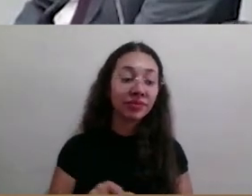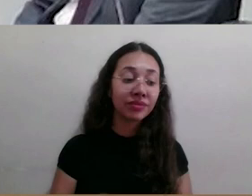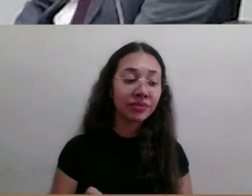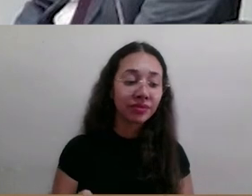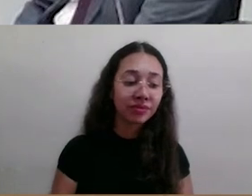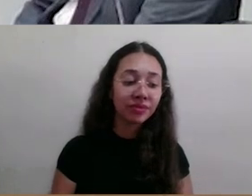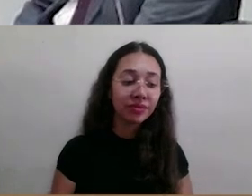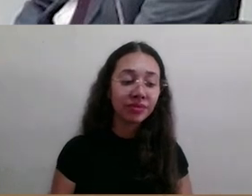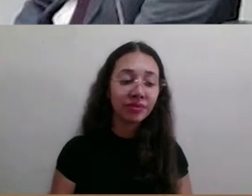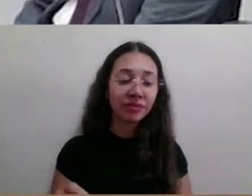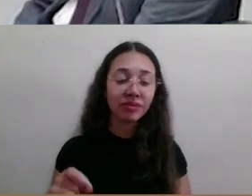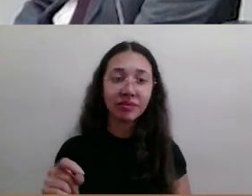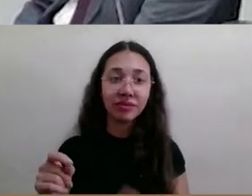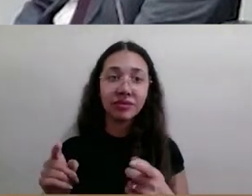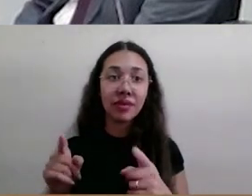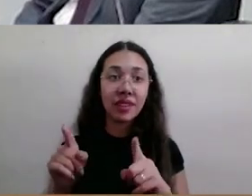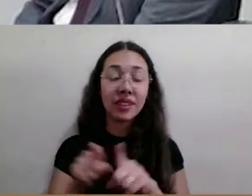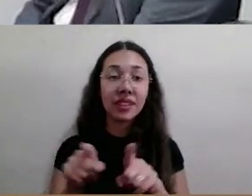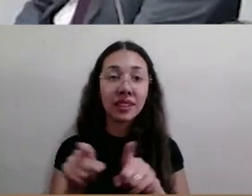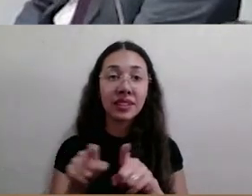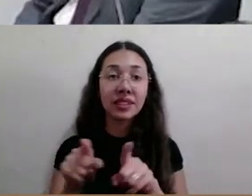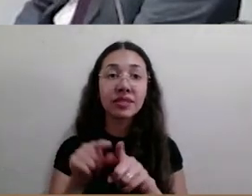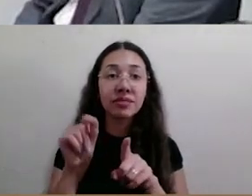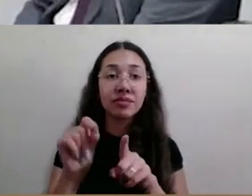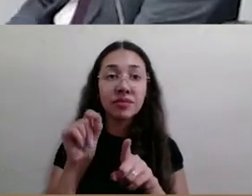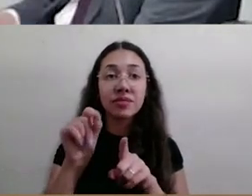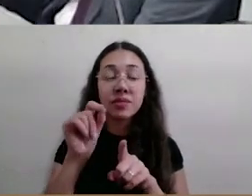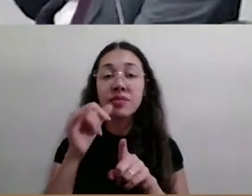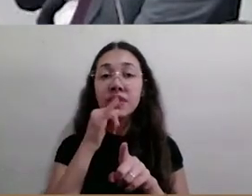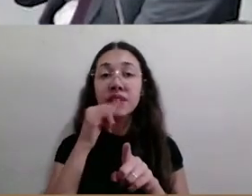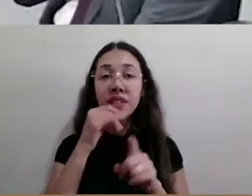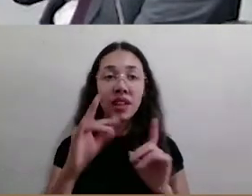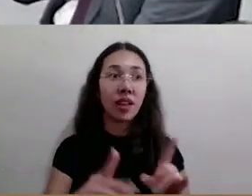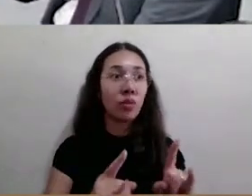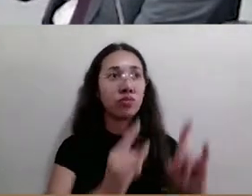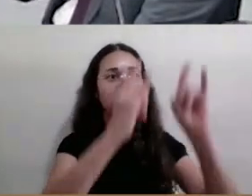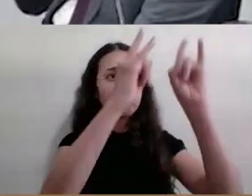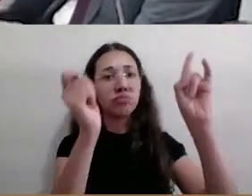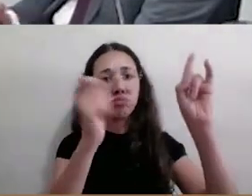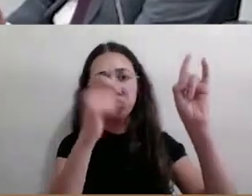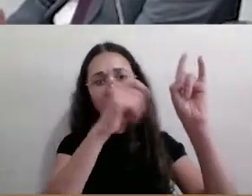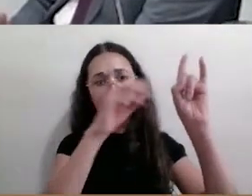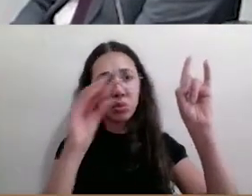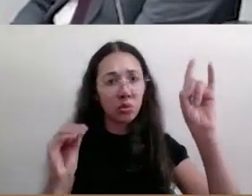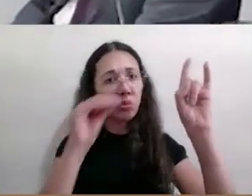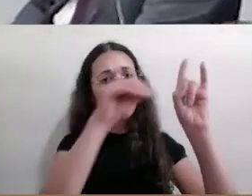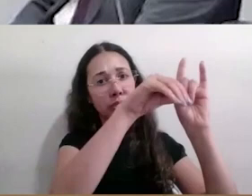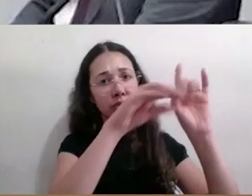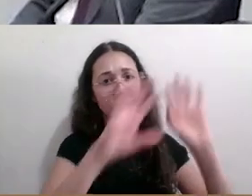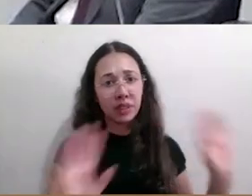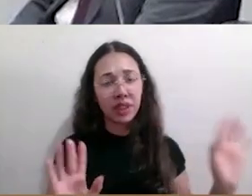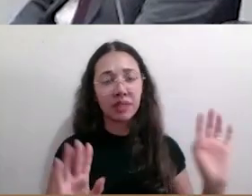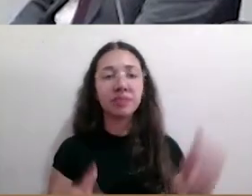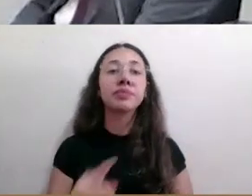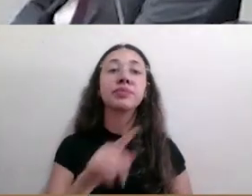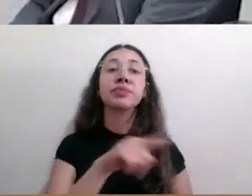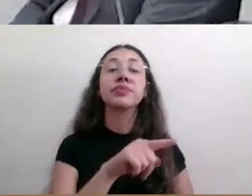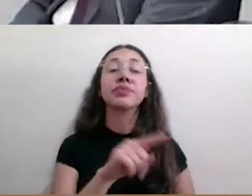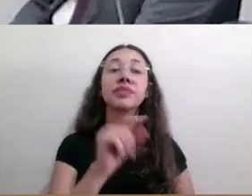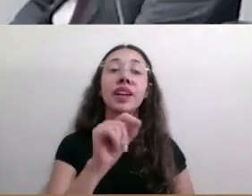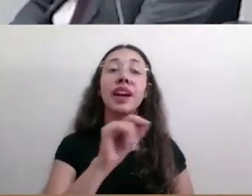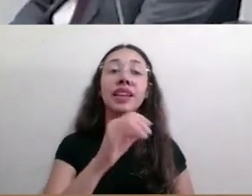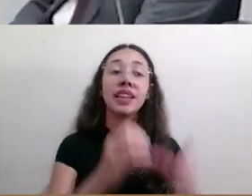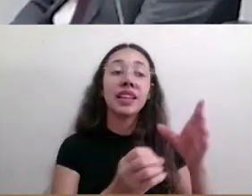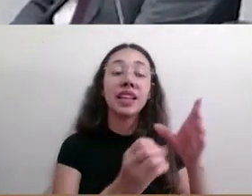e também um prédio pronto, cabeado. Instalou o GEF, e aí a questão, o